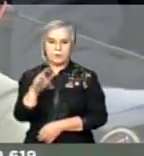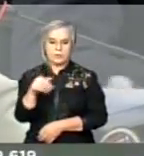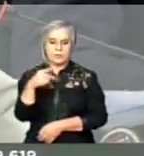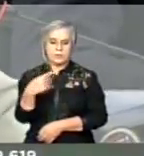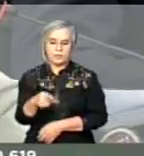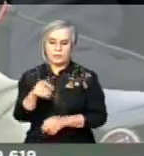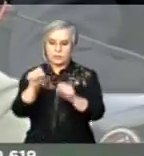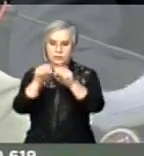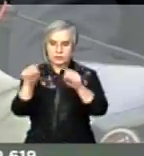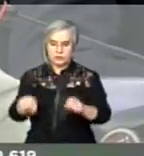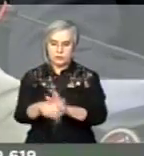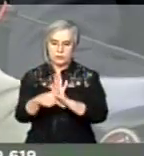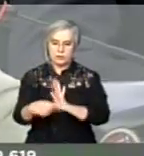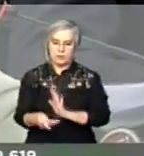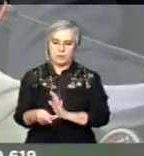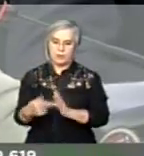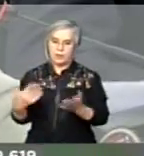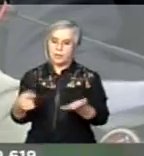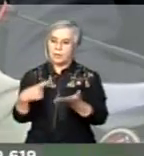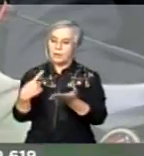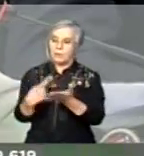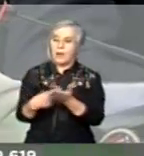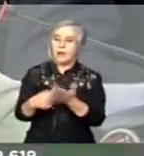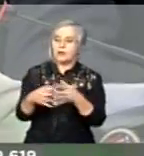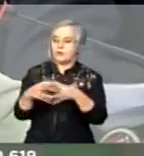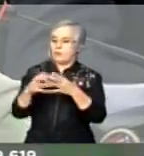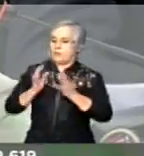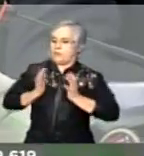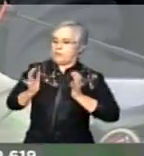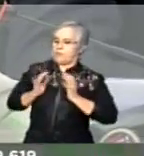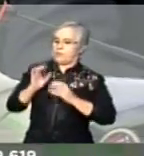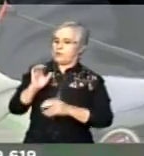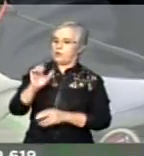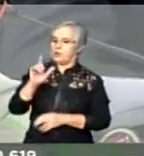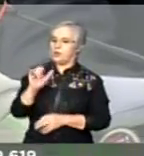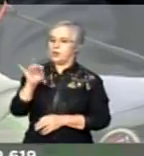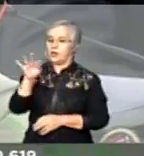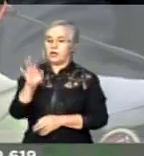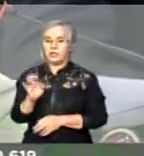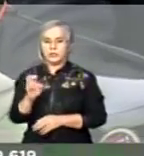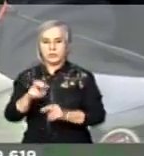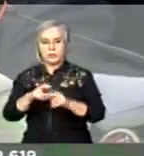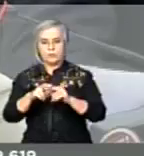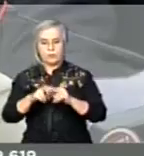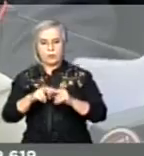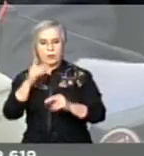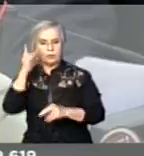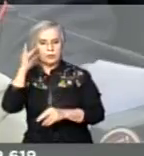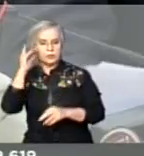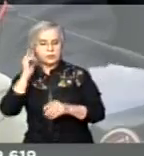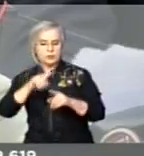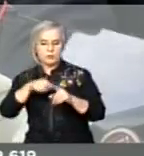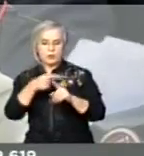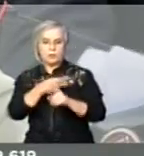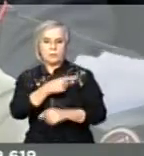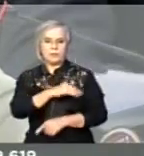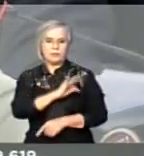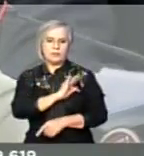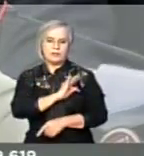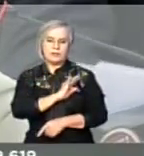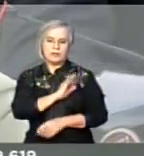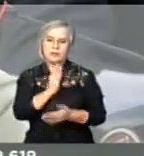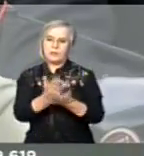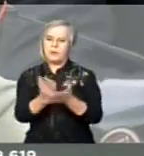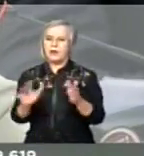apodrecido. O que se arma é um novo pacto das elites, porque Dilma e o PT deixaram de ser